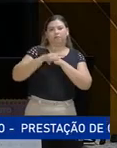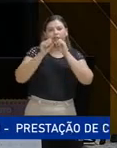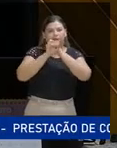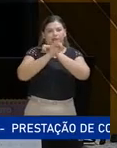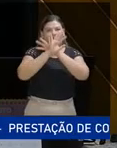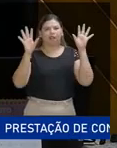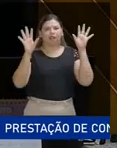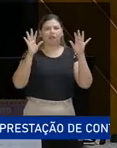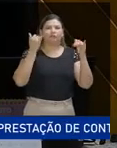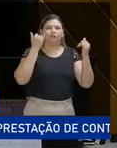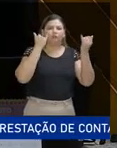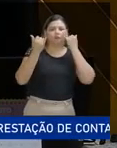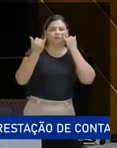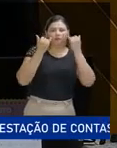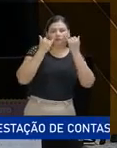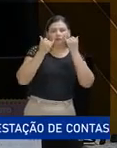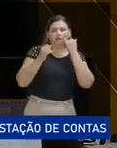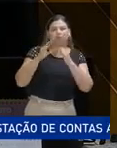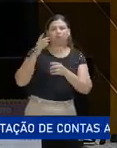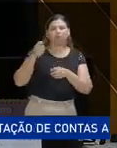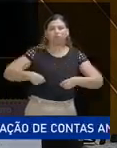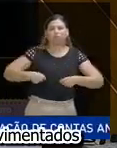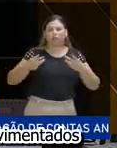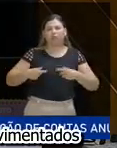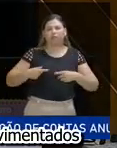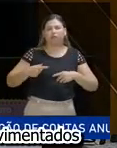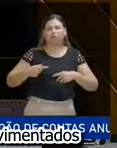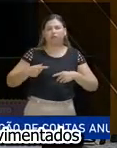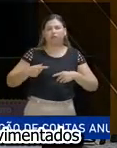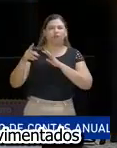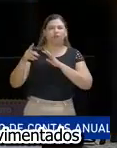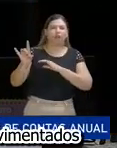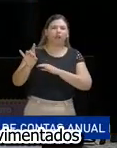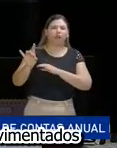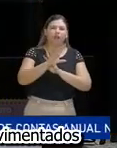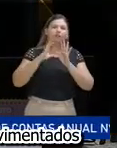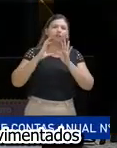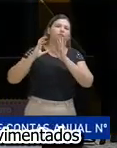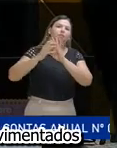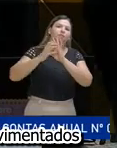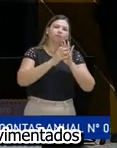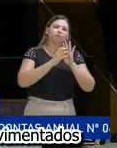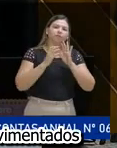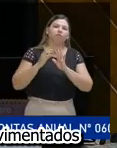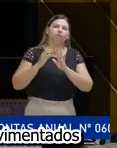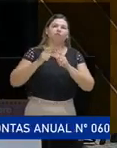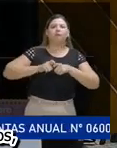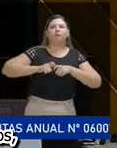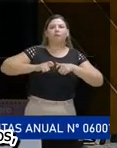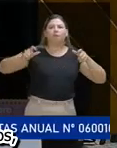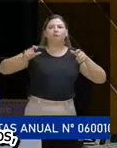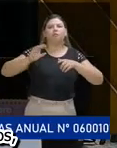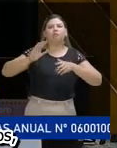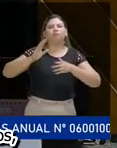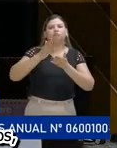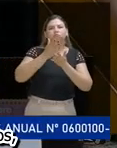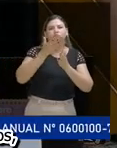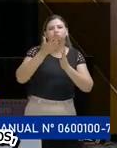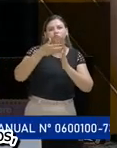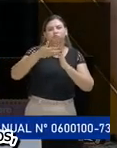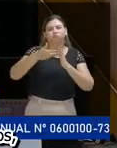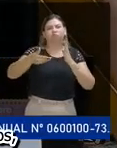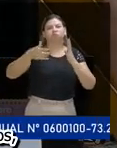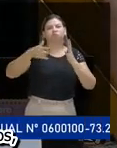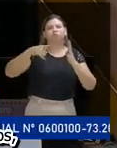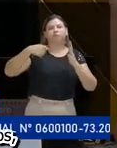transparência no funcionamento dos partidos políticos, tendo em vista que as maiores parcelas dos recursos movimentados pelas